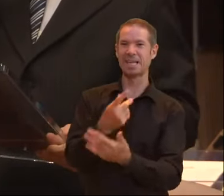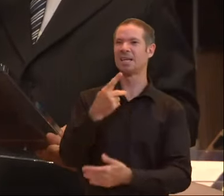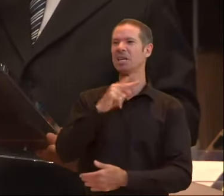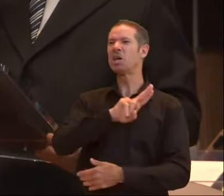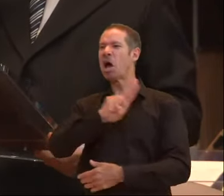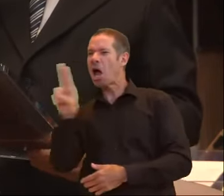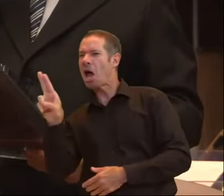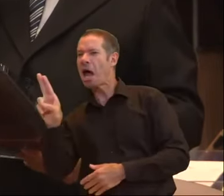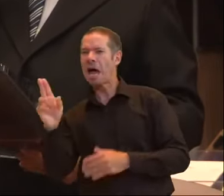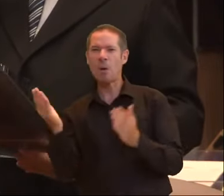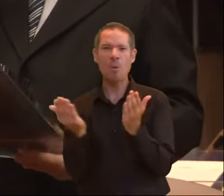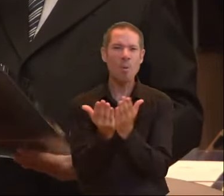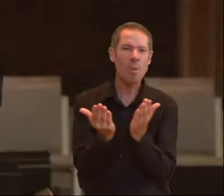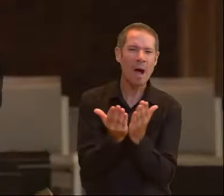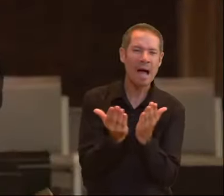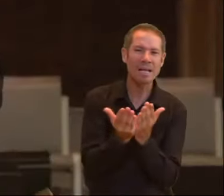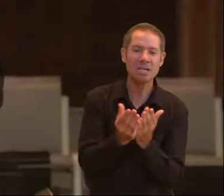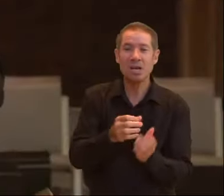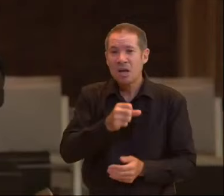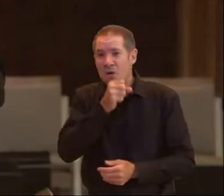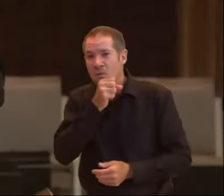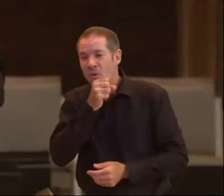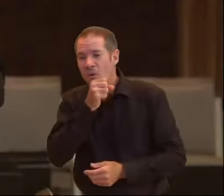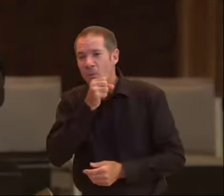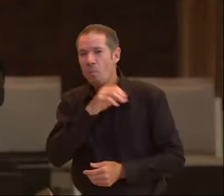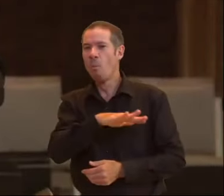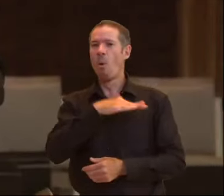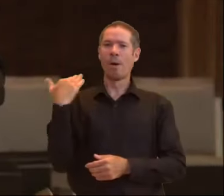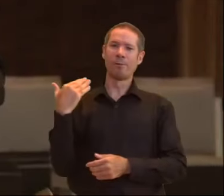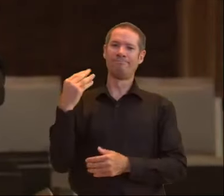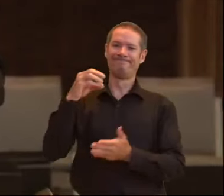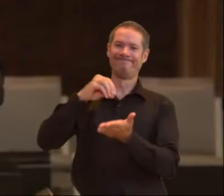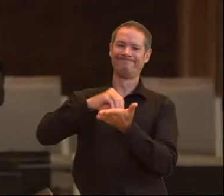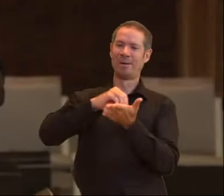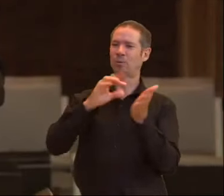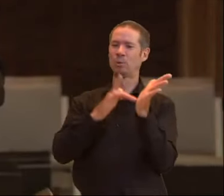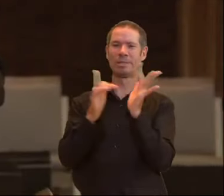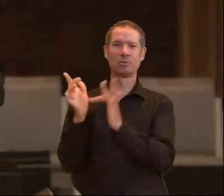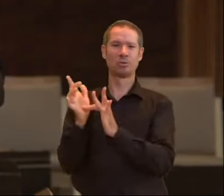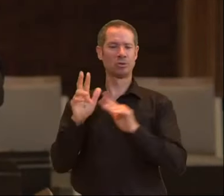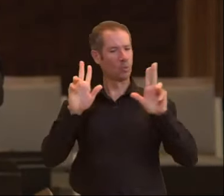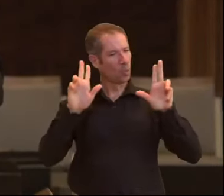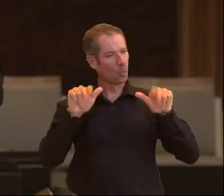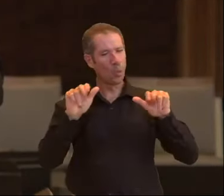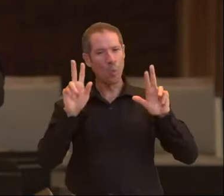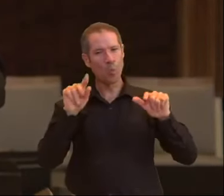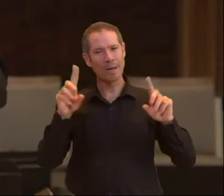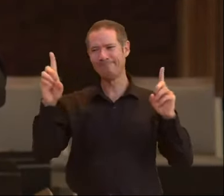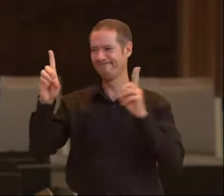crentes. E teu avô morreu sem Jesus. Eu nunca mais vou vê-lo.